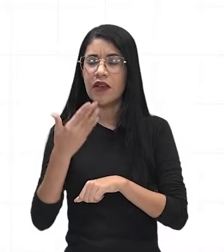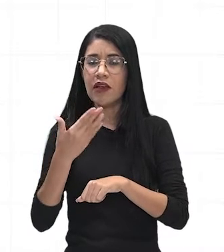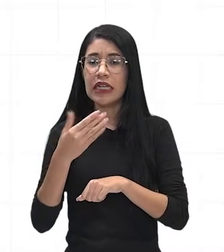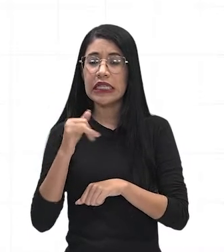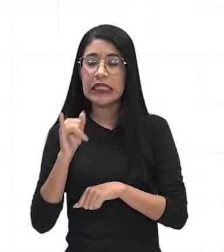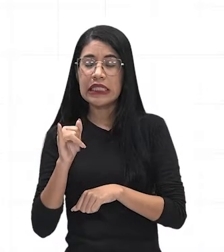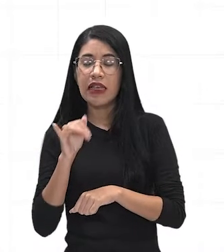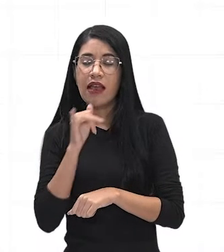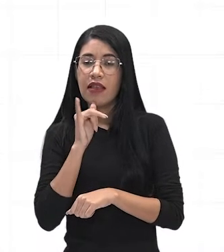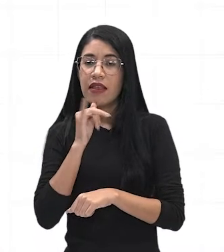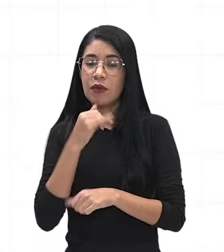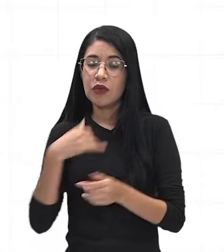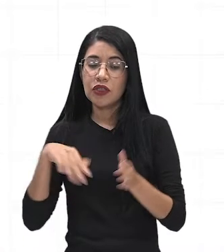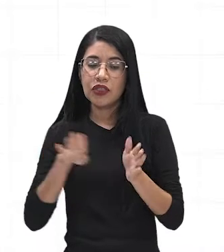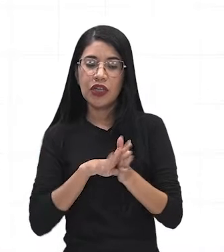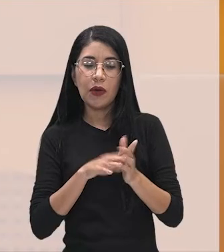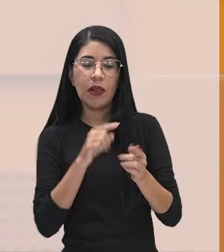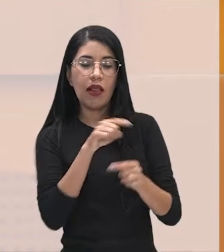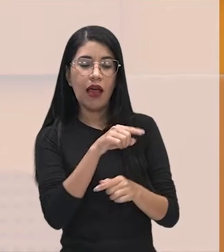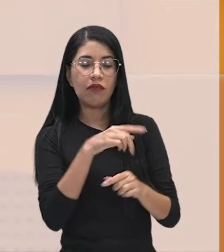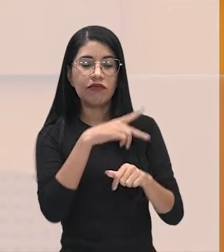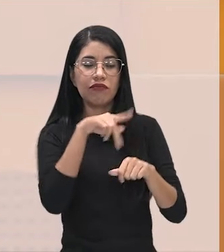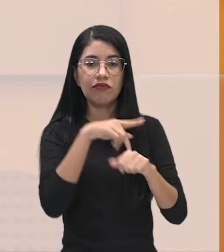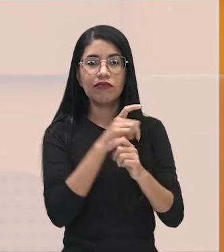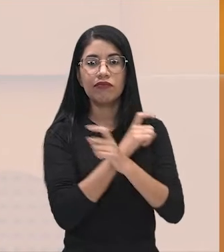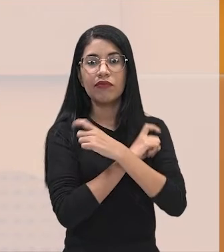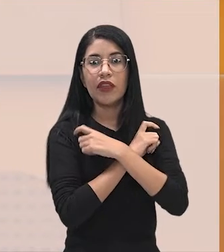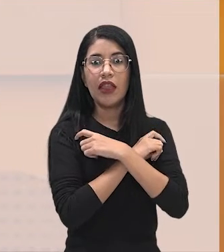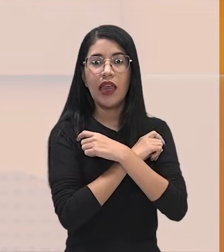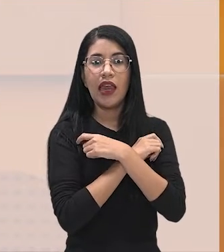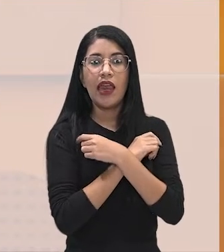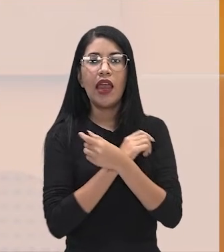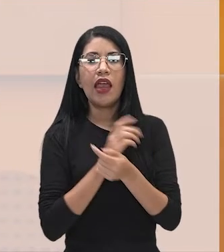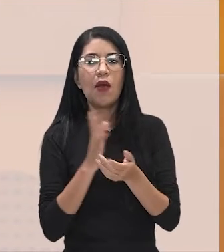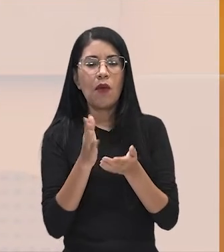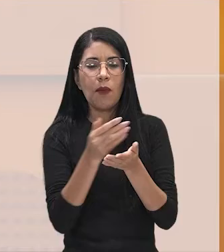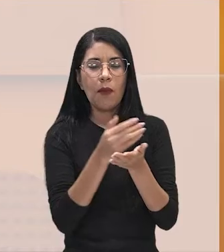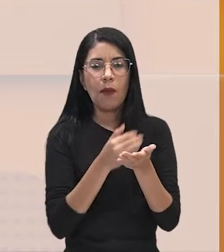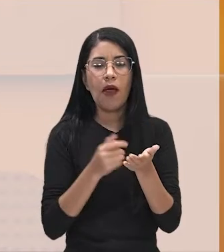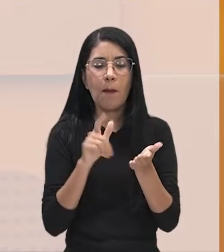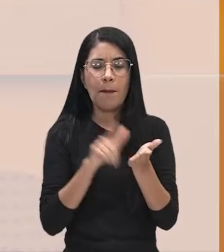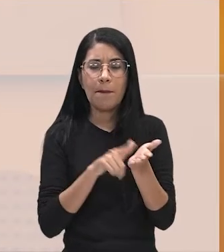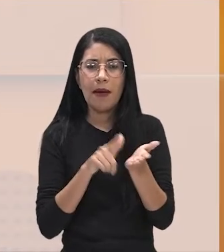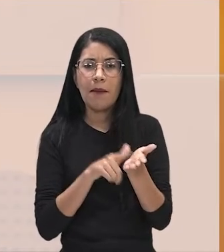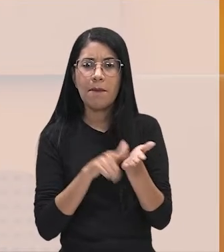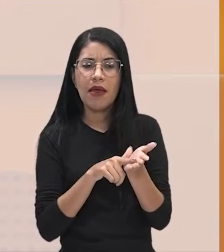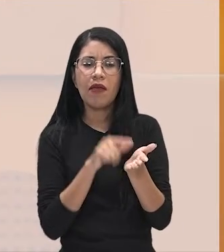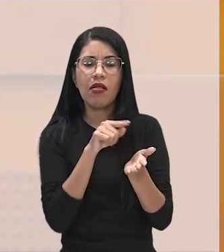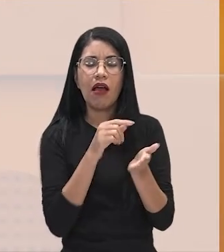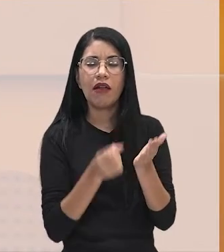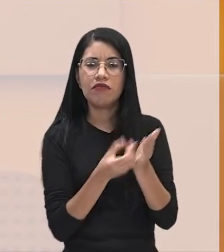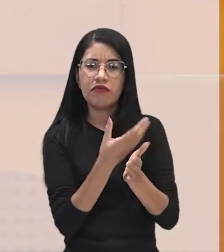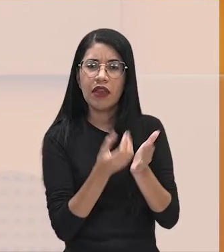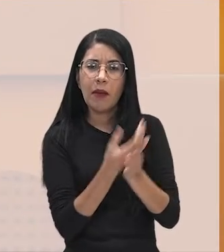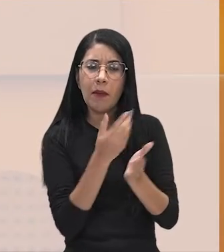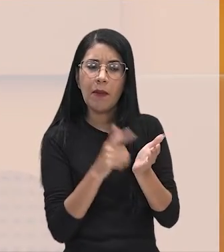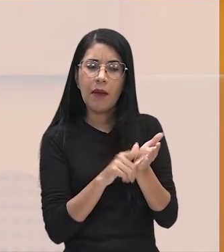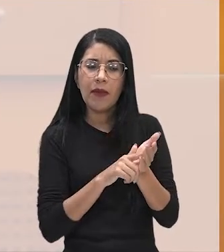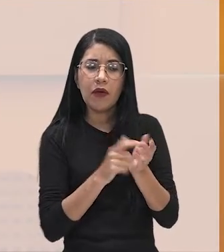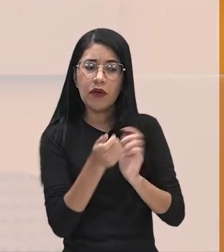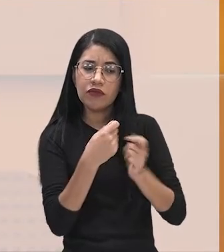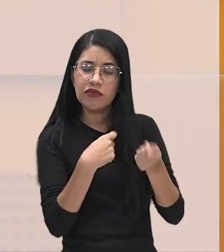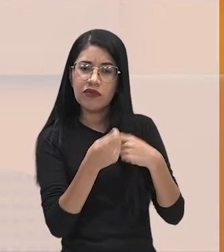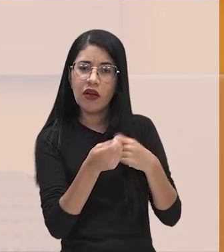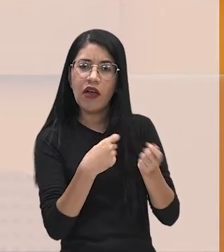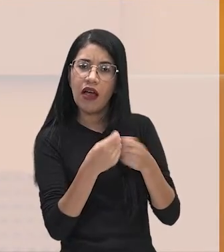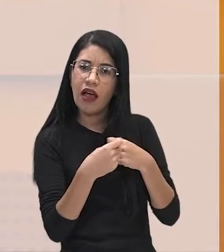lá no Egito, o Egito ele era grande produtor de papiro. Então, eu vou fazer trocas e vou vender